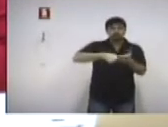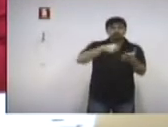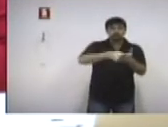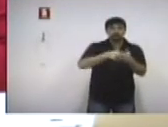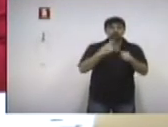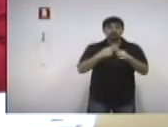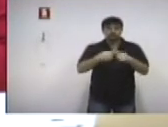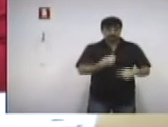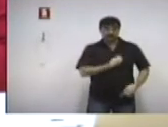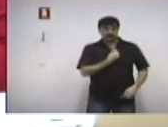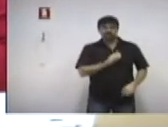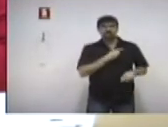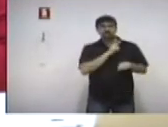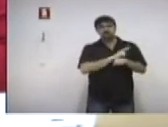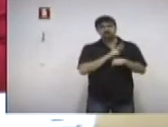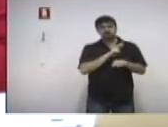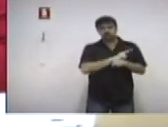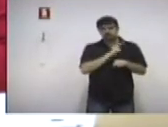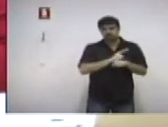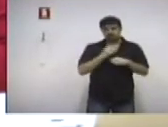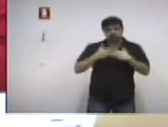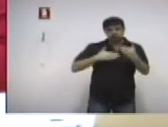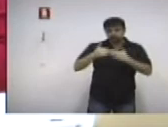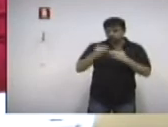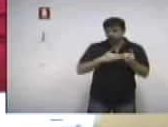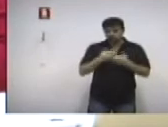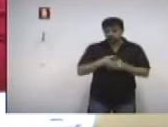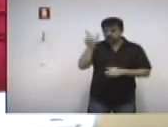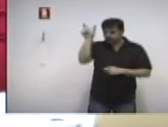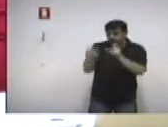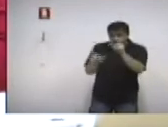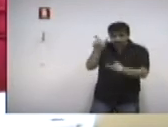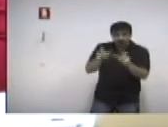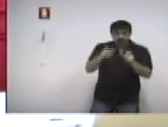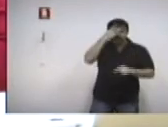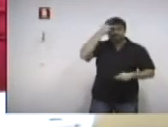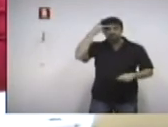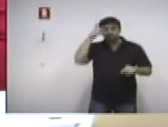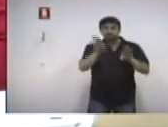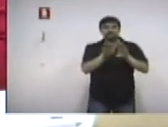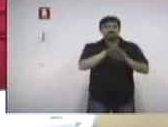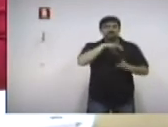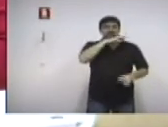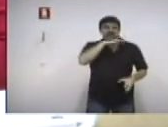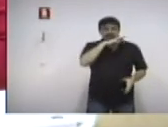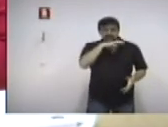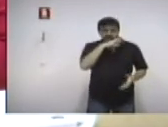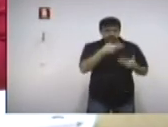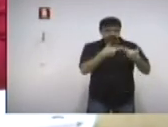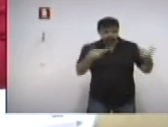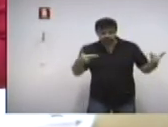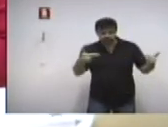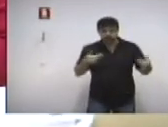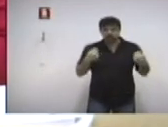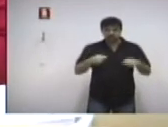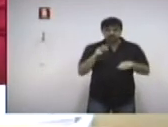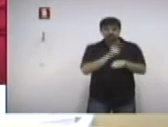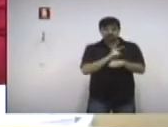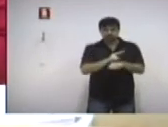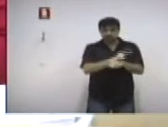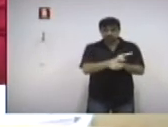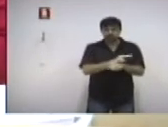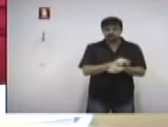defendo a vida seja ela a vida animal racional e irracional porém em